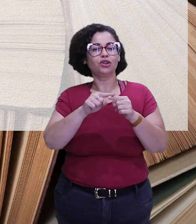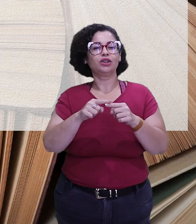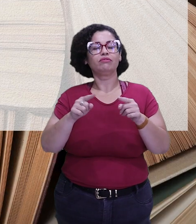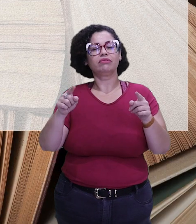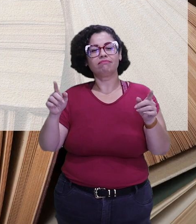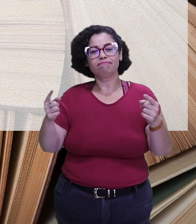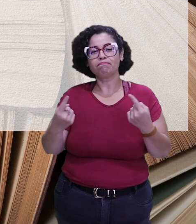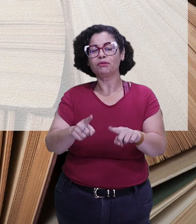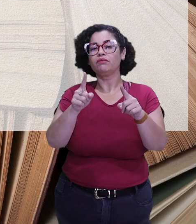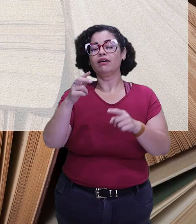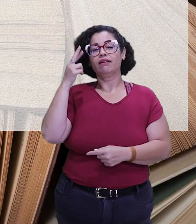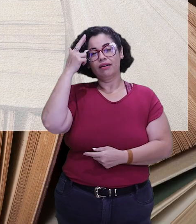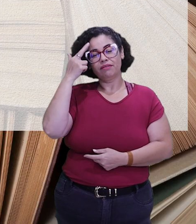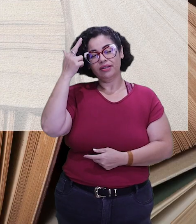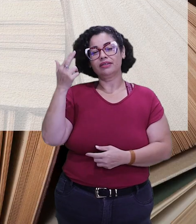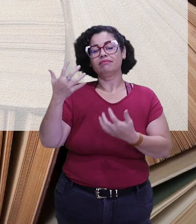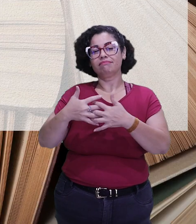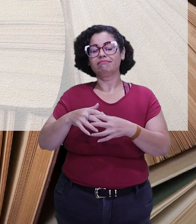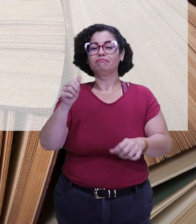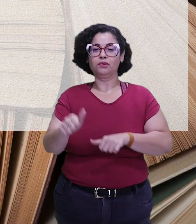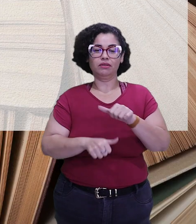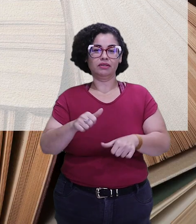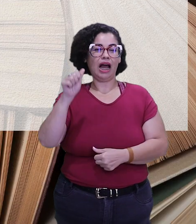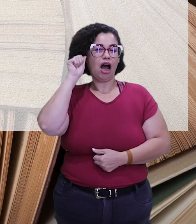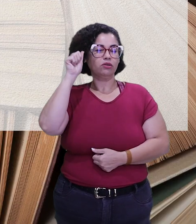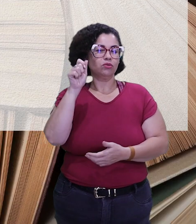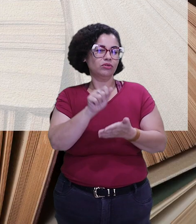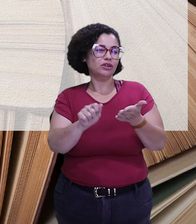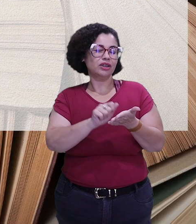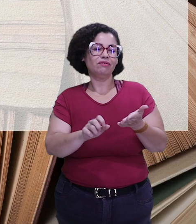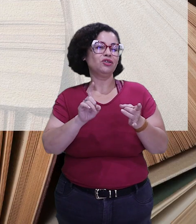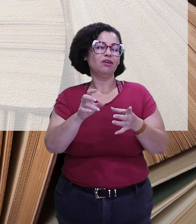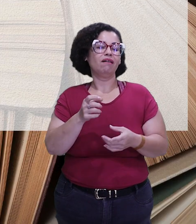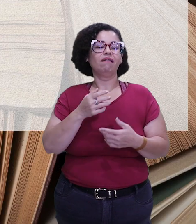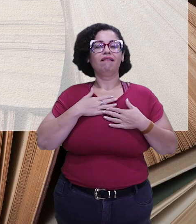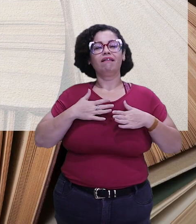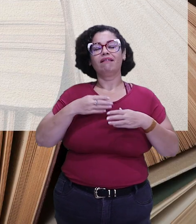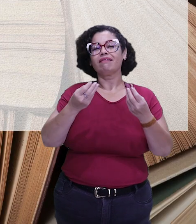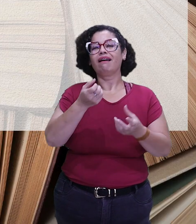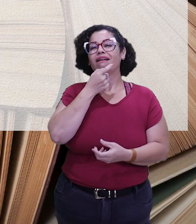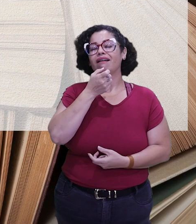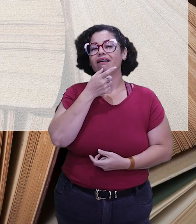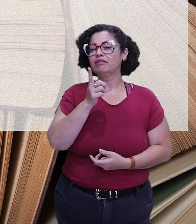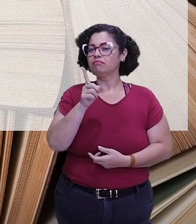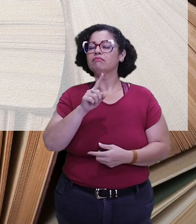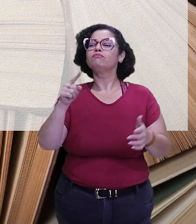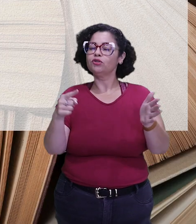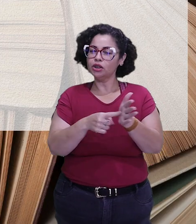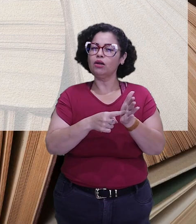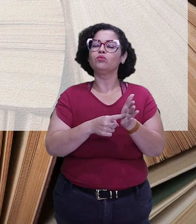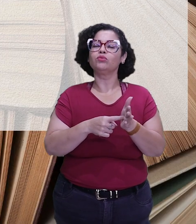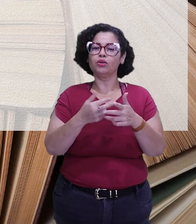provocar reflexão e mudança. O autor não escreve só para entreter, mas para denunciar